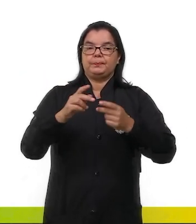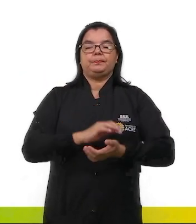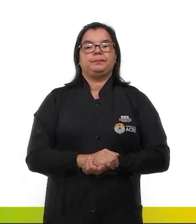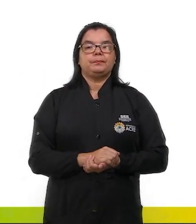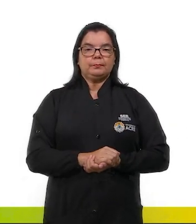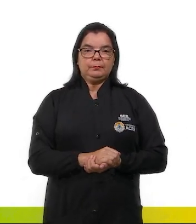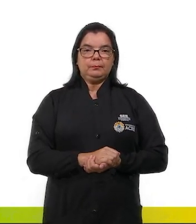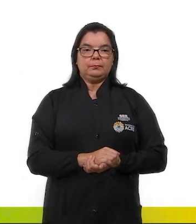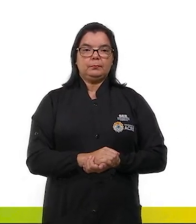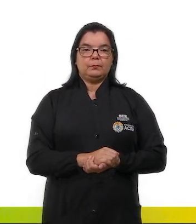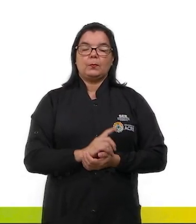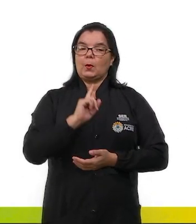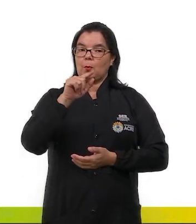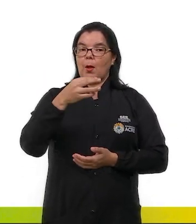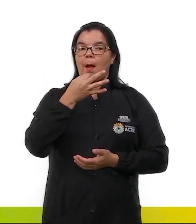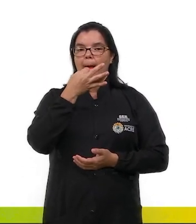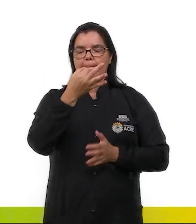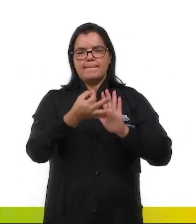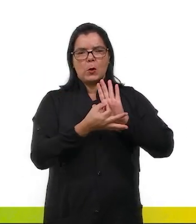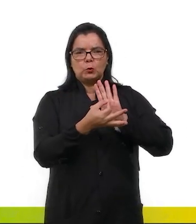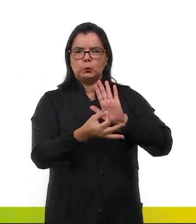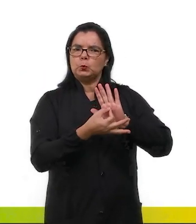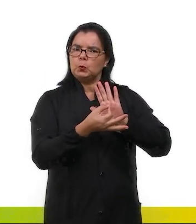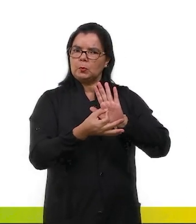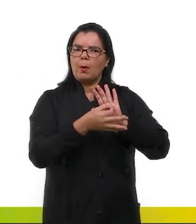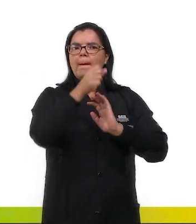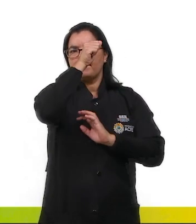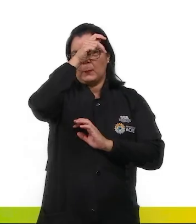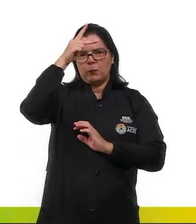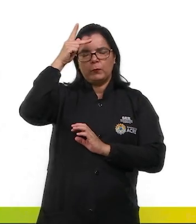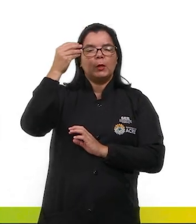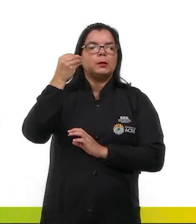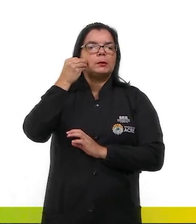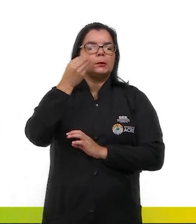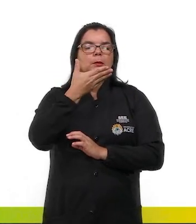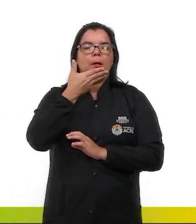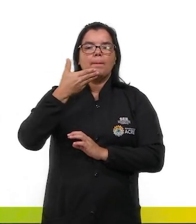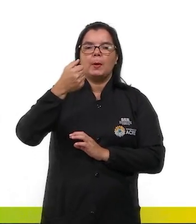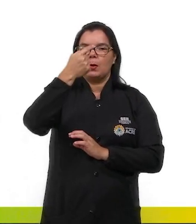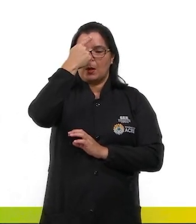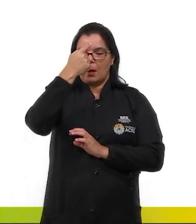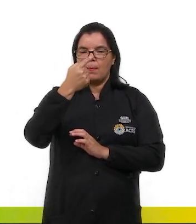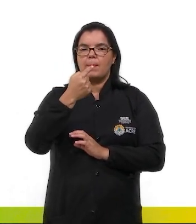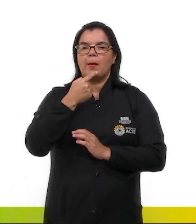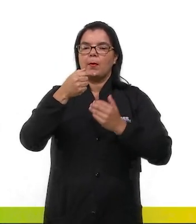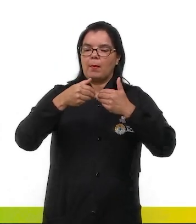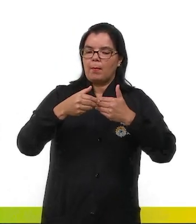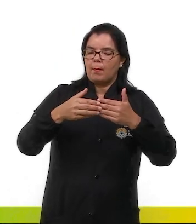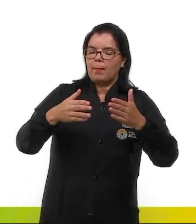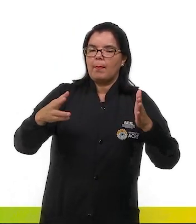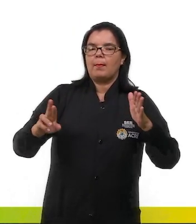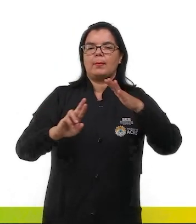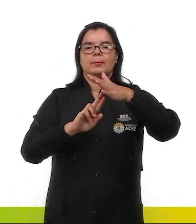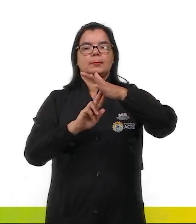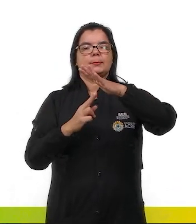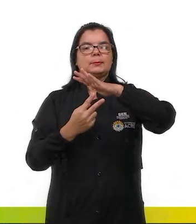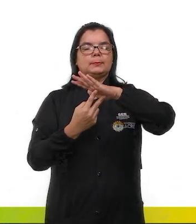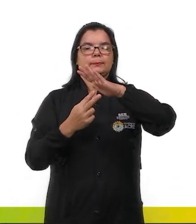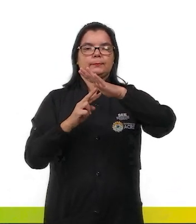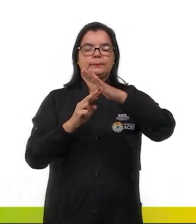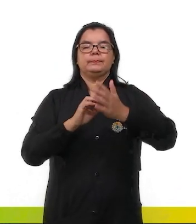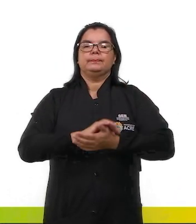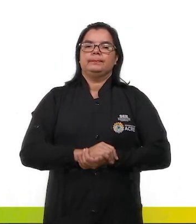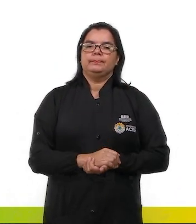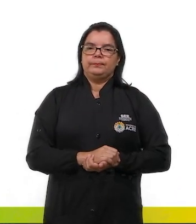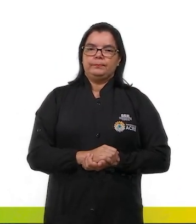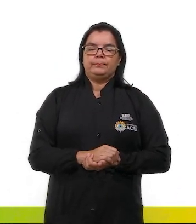população. Próximo, após críticas, Prefeitura tenta melhorar a imagem com inauguração